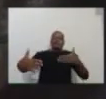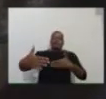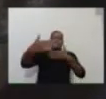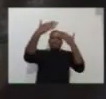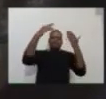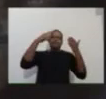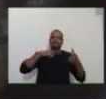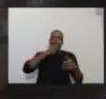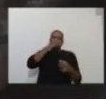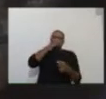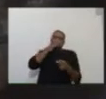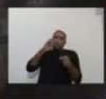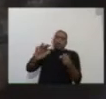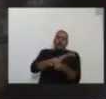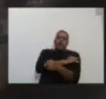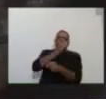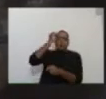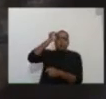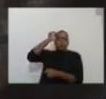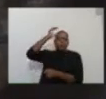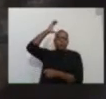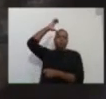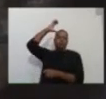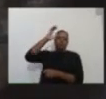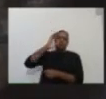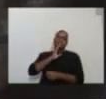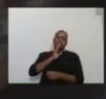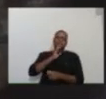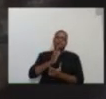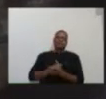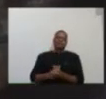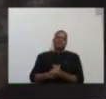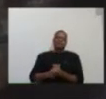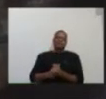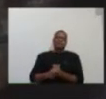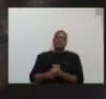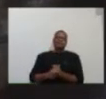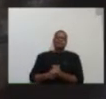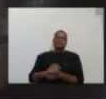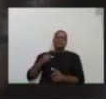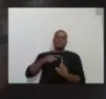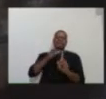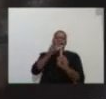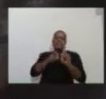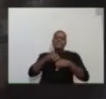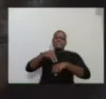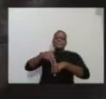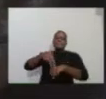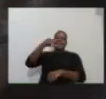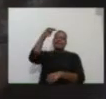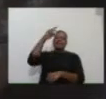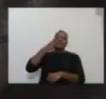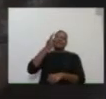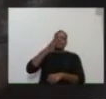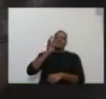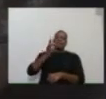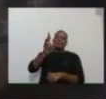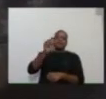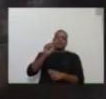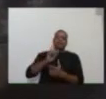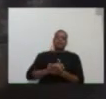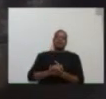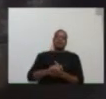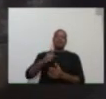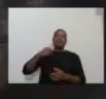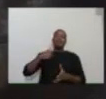Aí entra o velho mestre e diz: quando eu cheguei nesta casa, nem boa